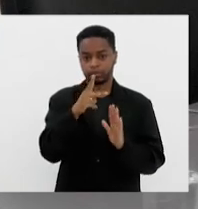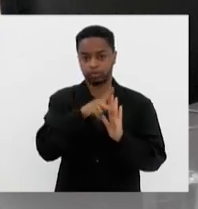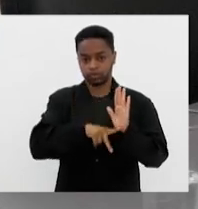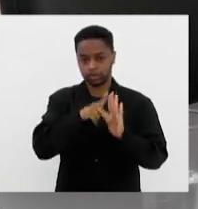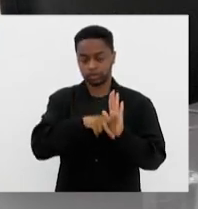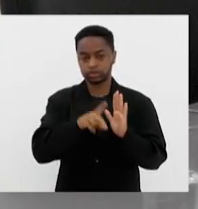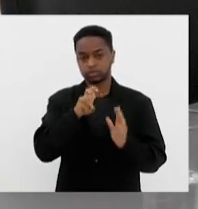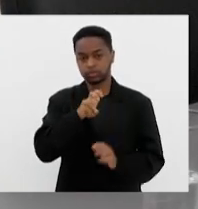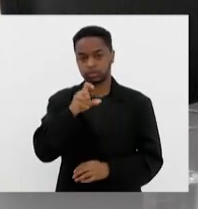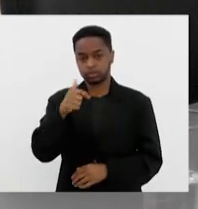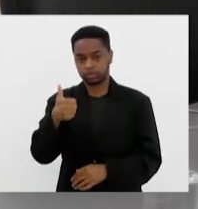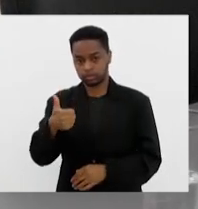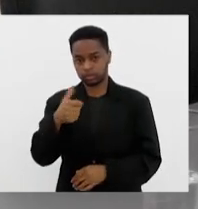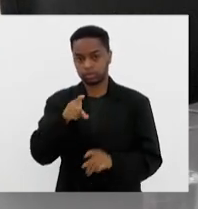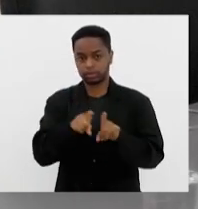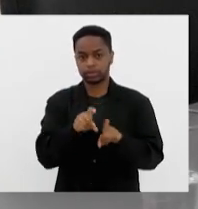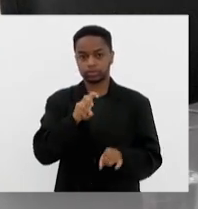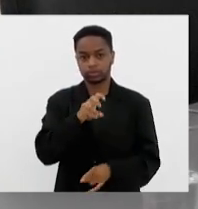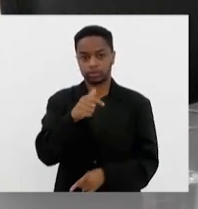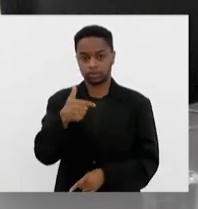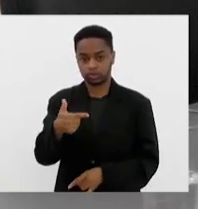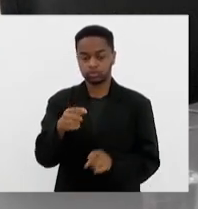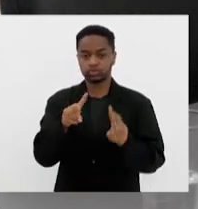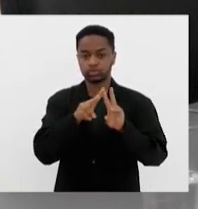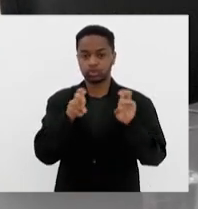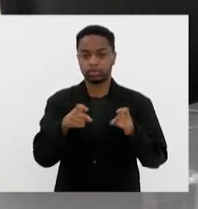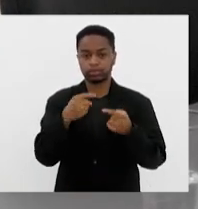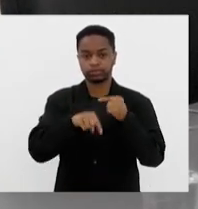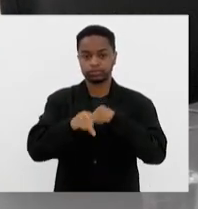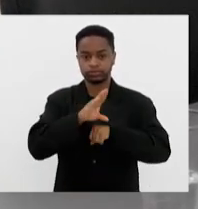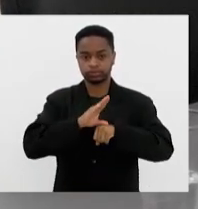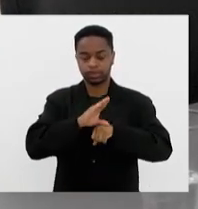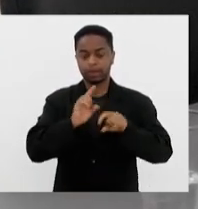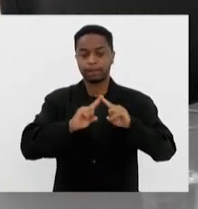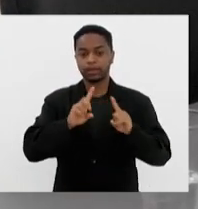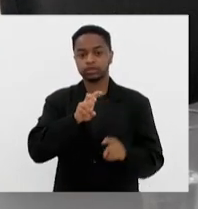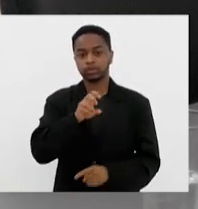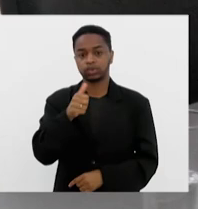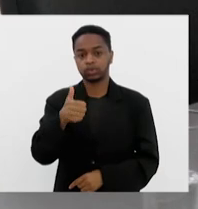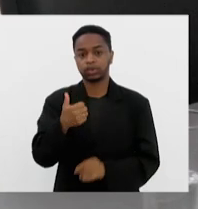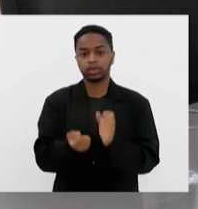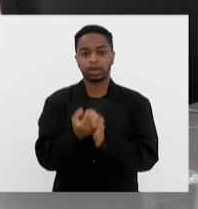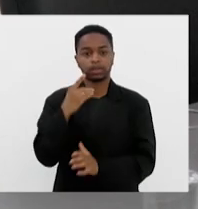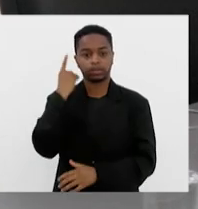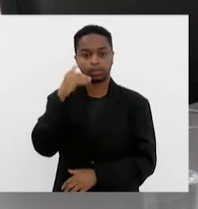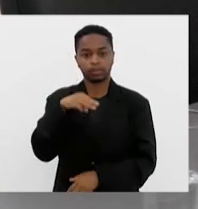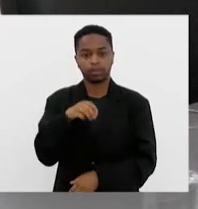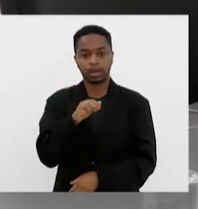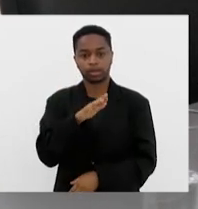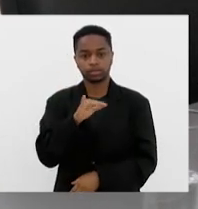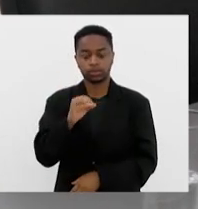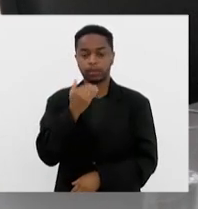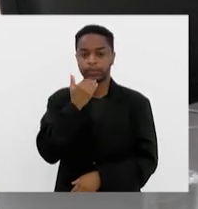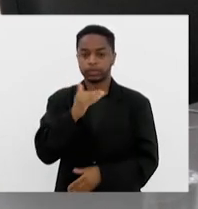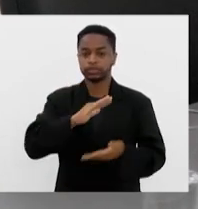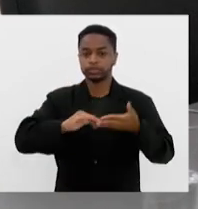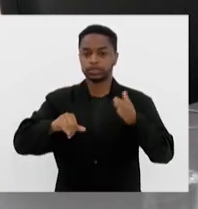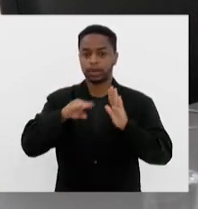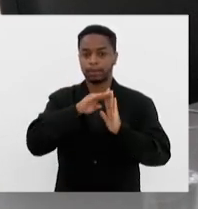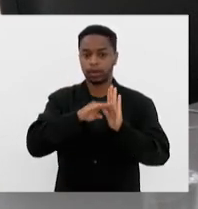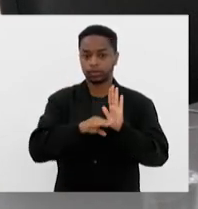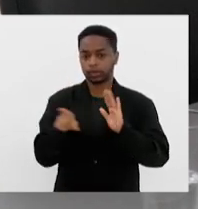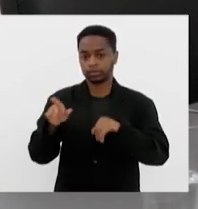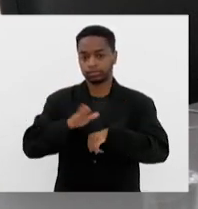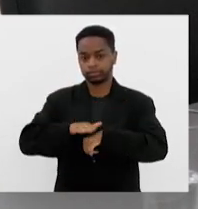e 52, sobre inconstitucionalidade. Sendo que o 51, de autoria do deputado Márcio Canella, foi pedido a retirada de pauta pelo